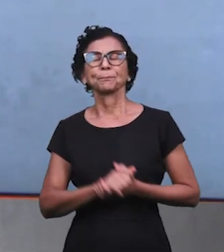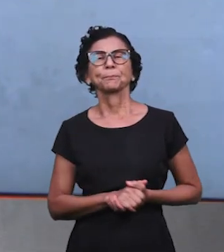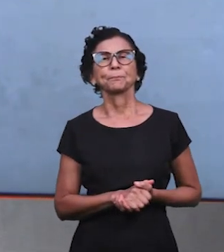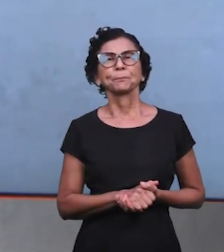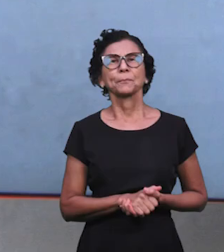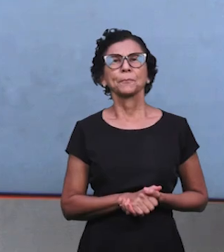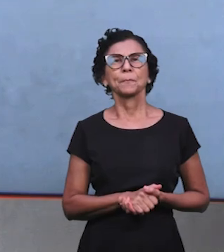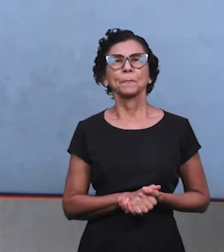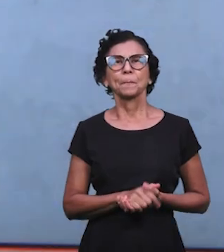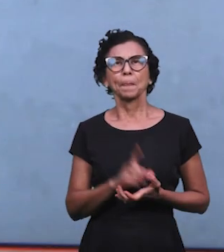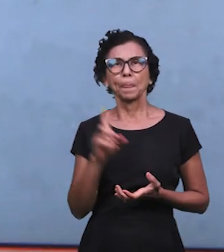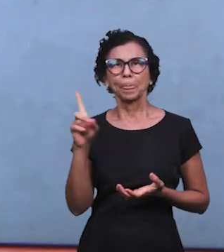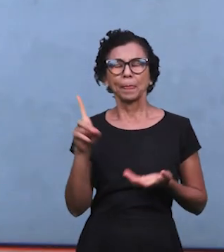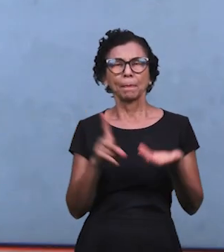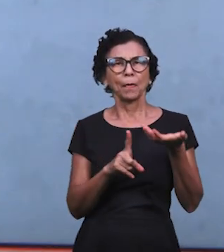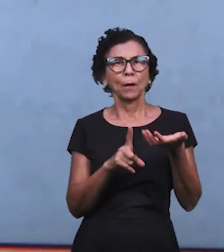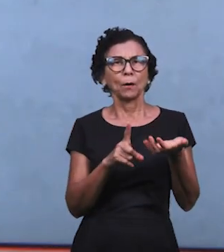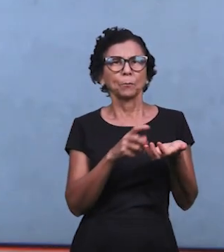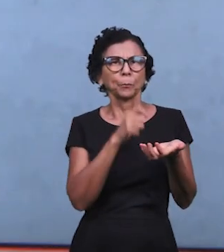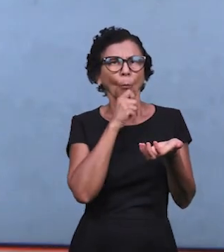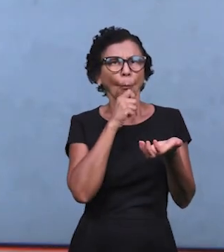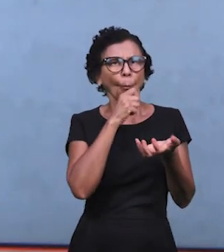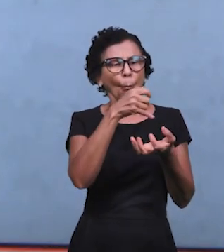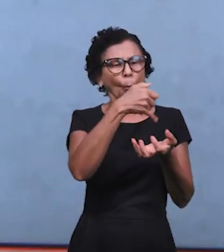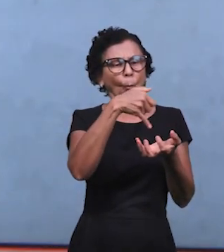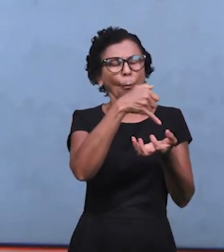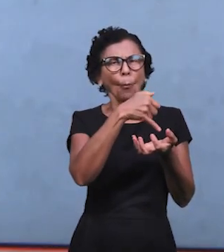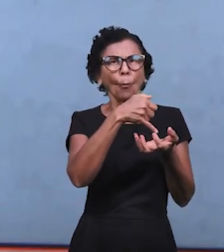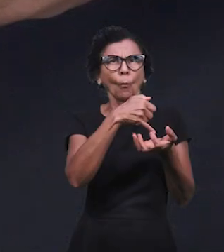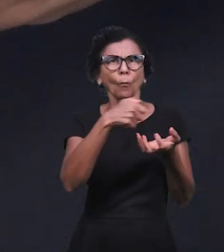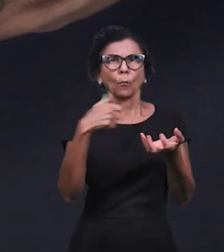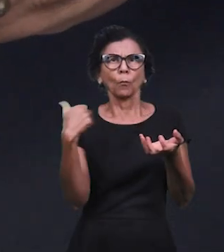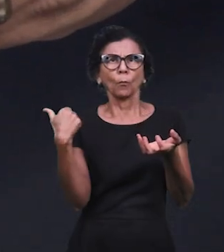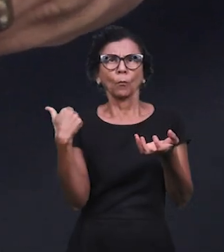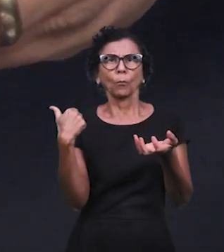gente ver o que acontece, hein? Ó.